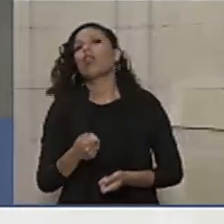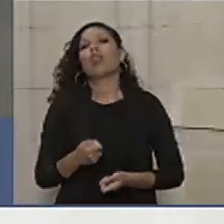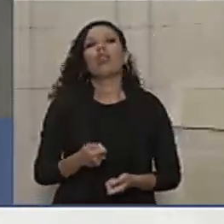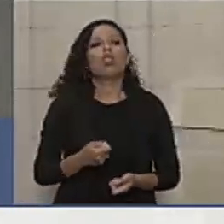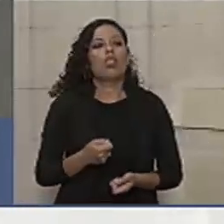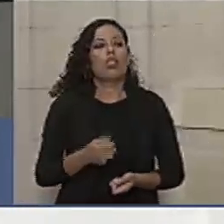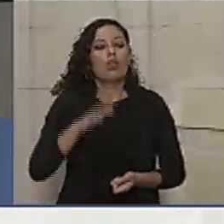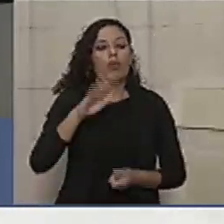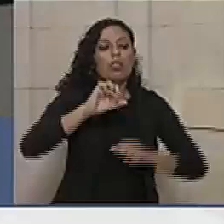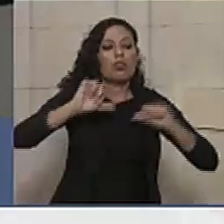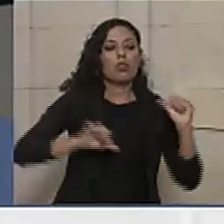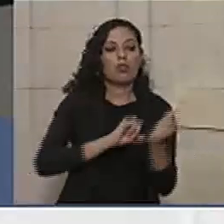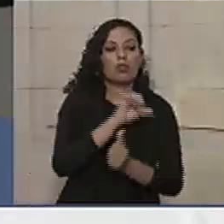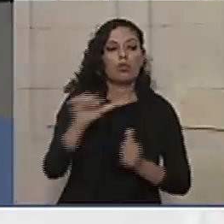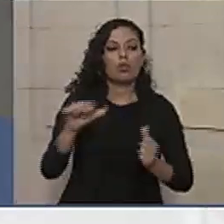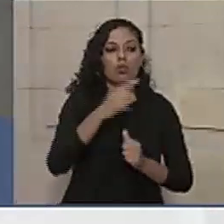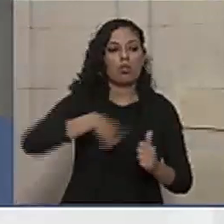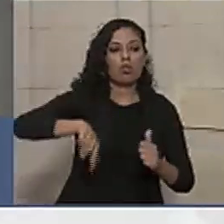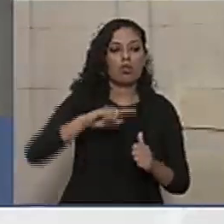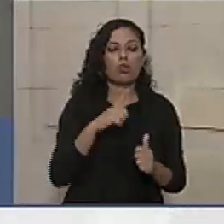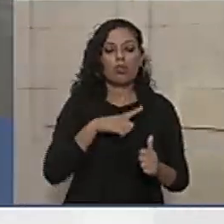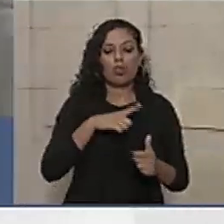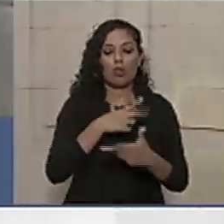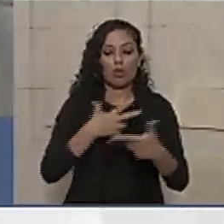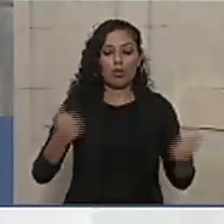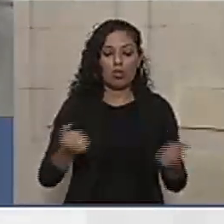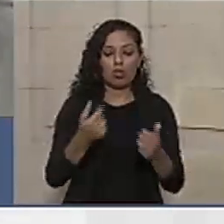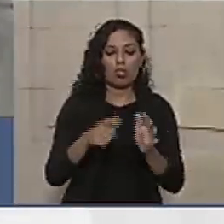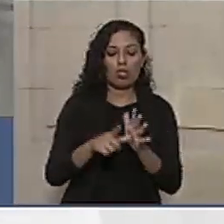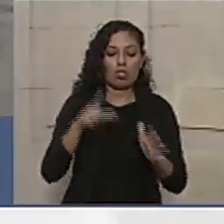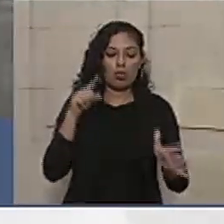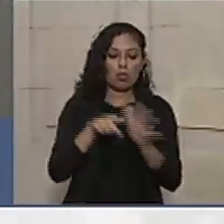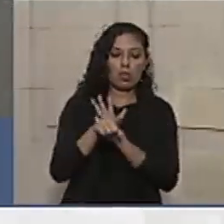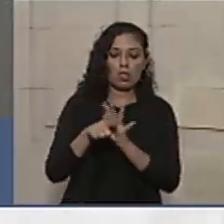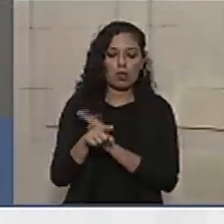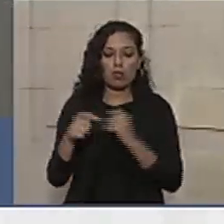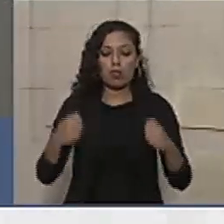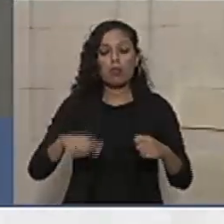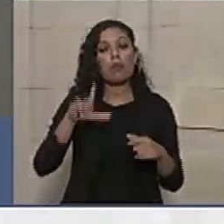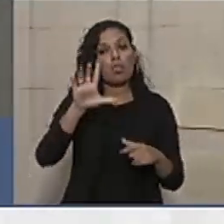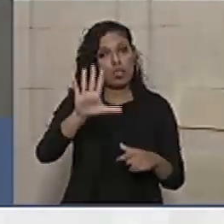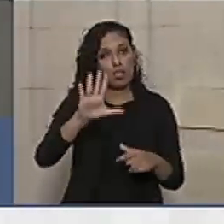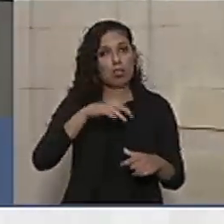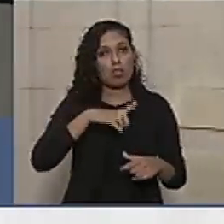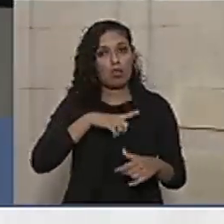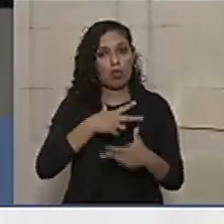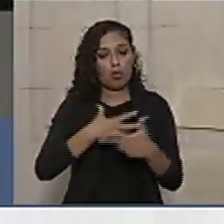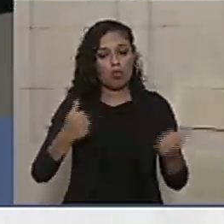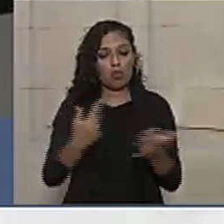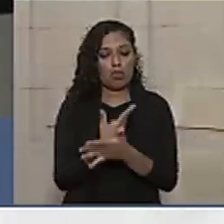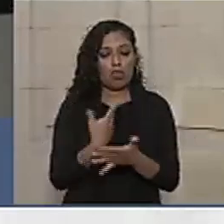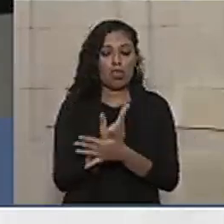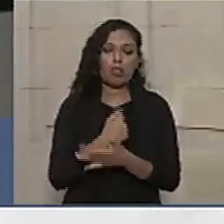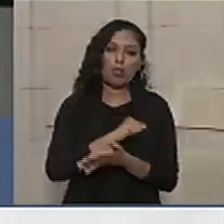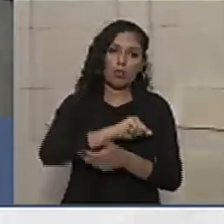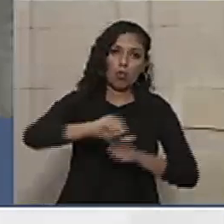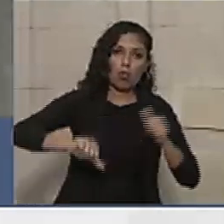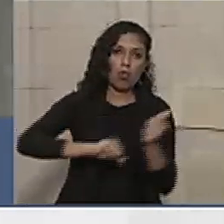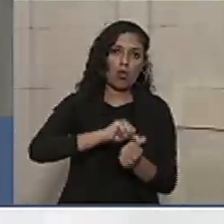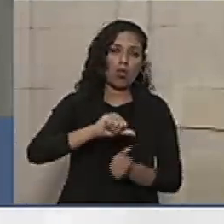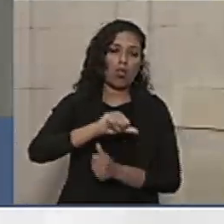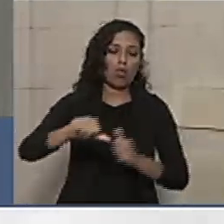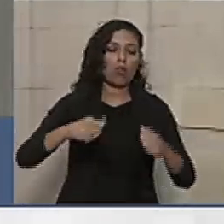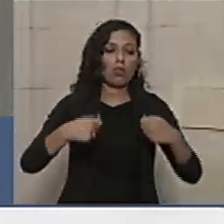modificando uma antiga, houve incongruências que eu tentei resolver, mas como há erros formais, eu tenho que corrigir.